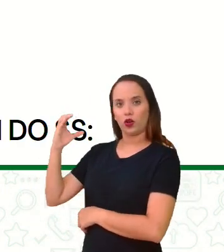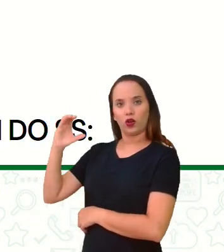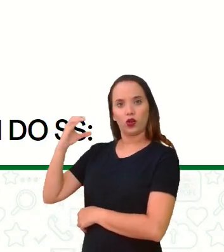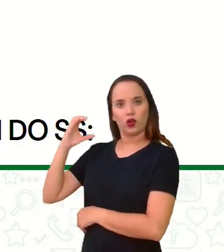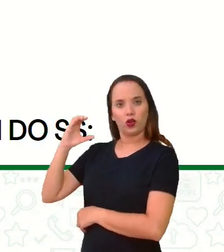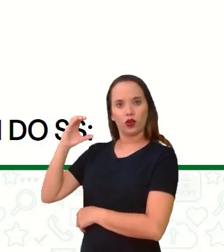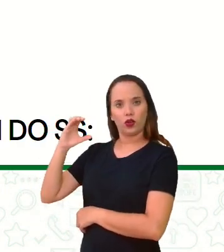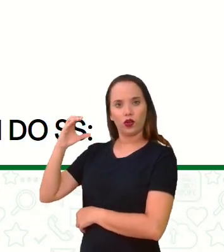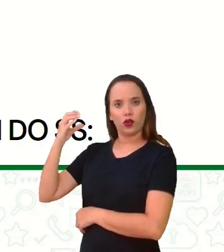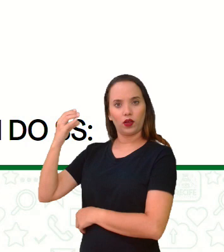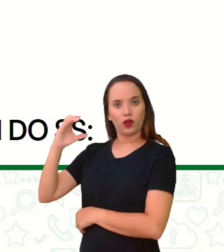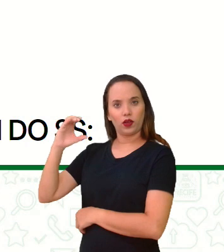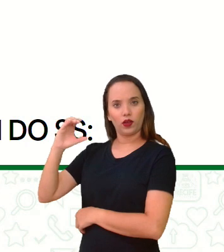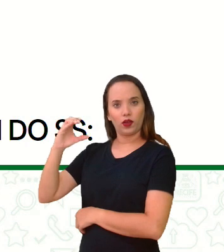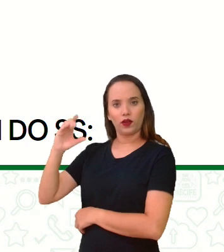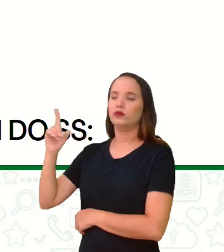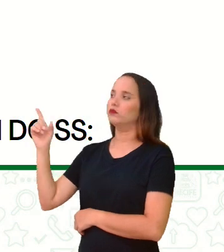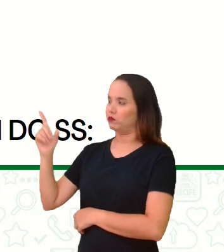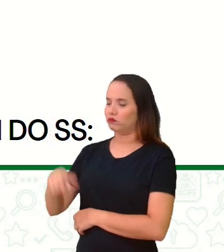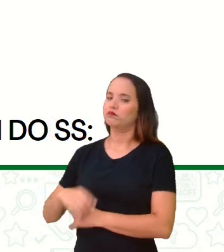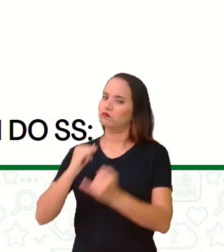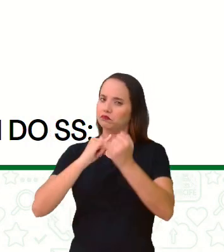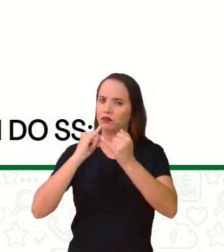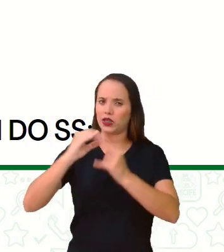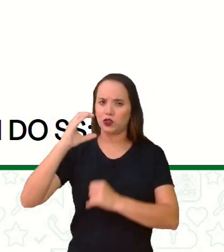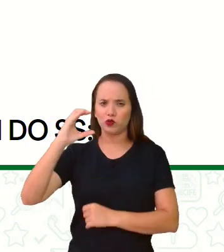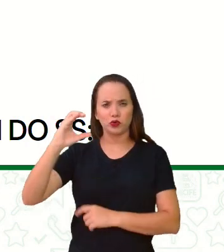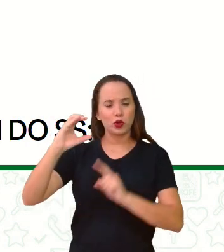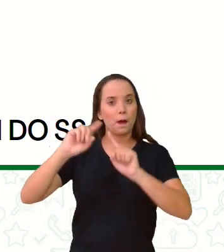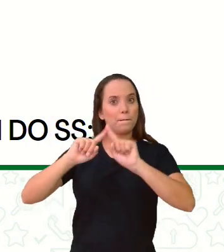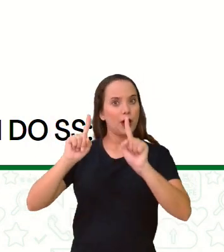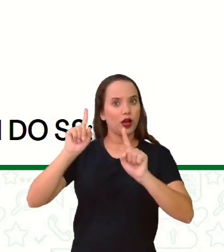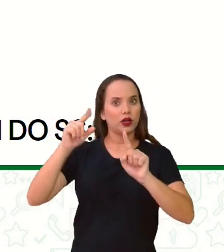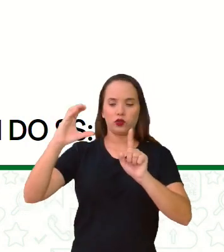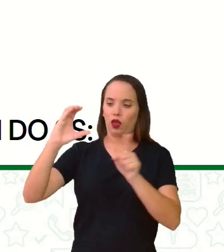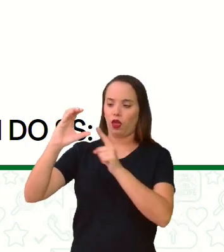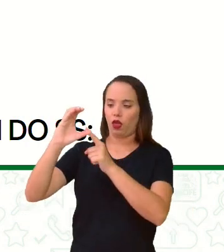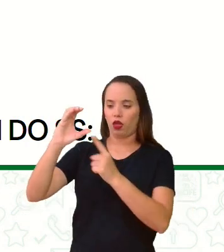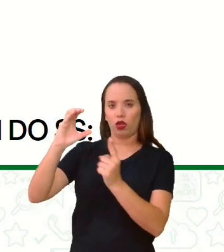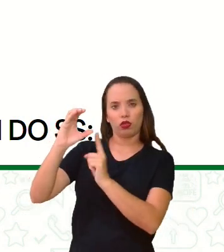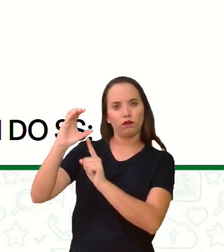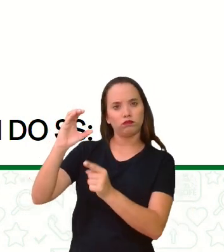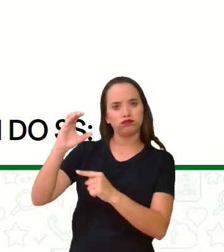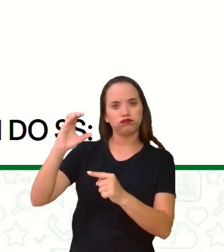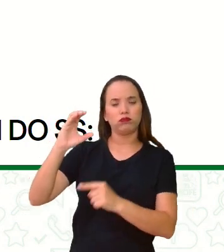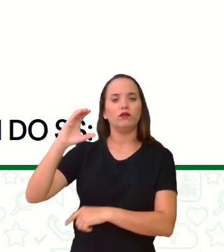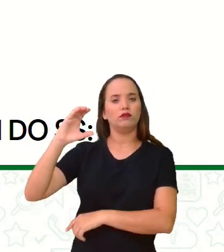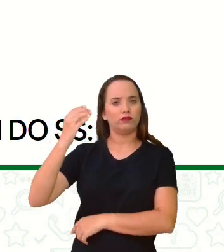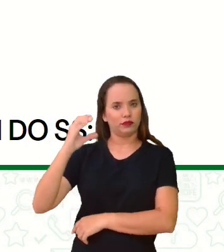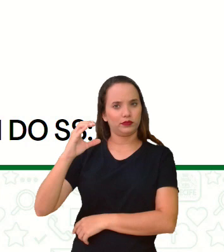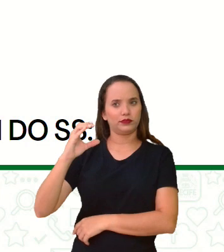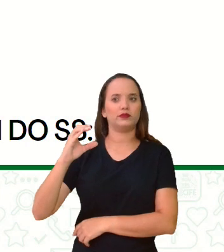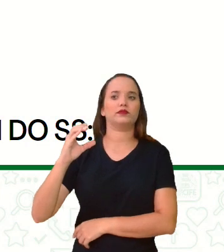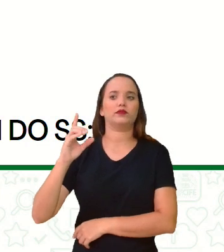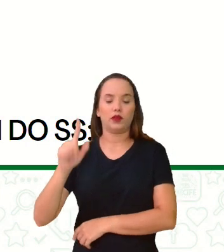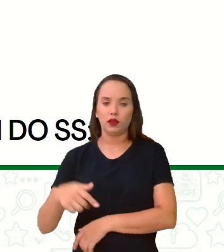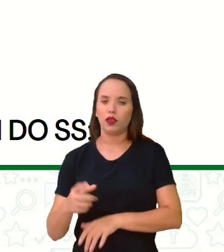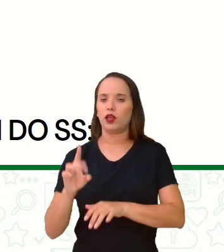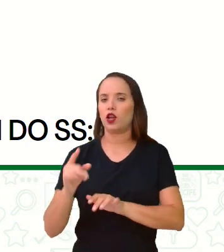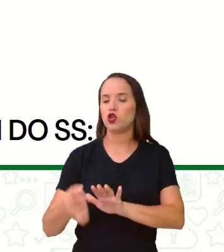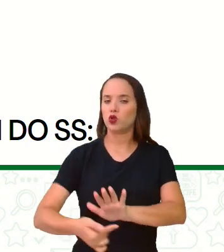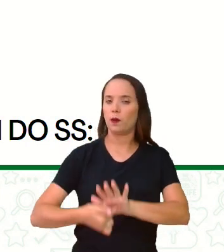esse rabicozinho aí que fica embaixo da letra C. É um sinal gráfico e ele aparece única e